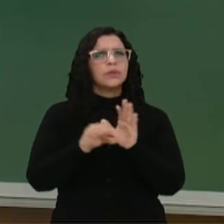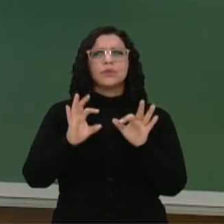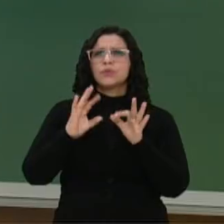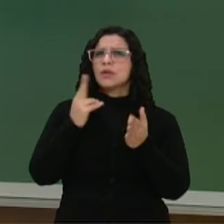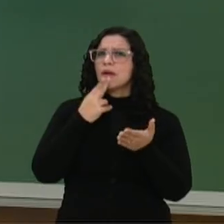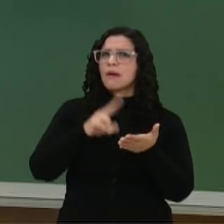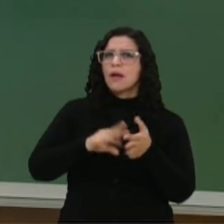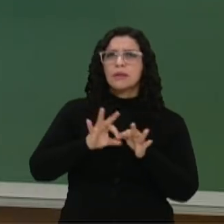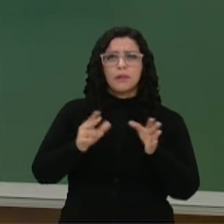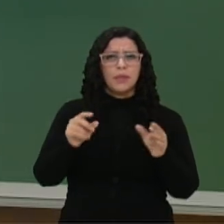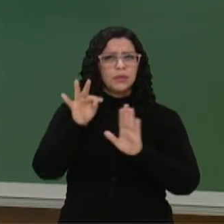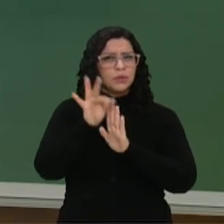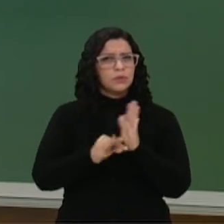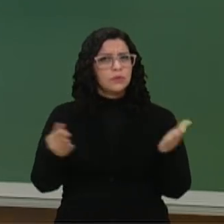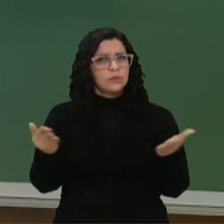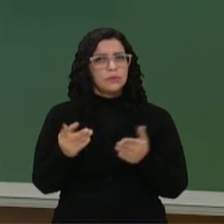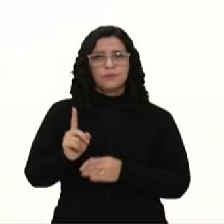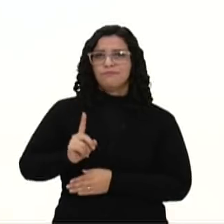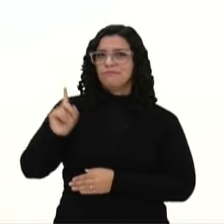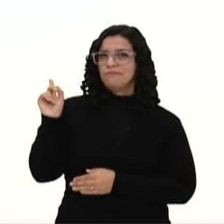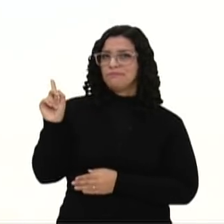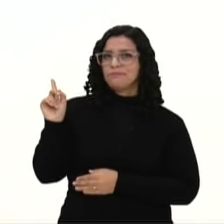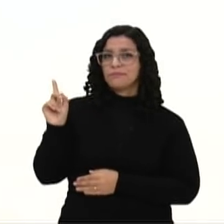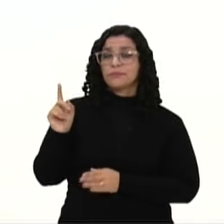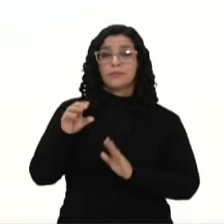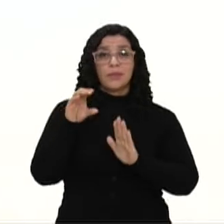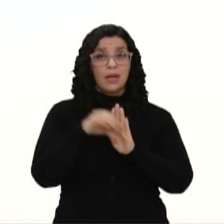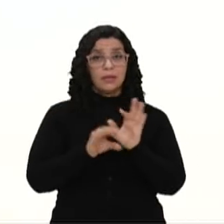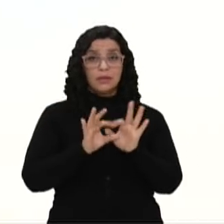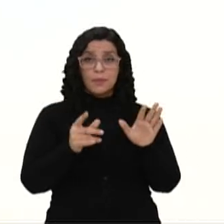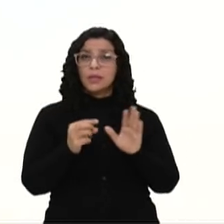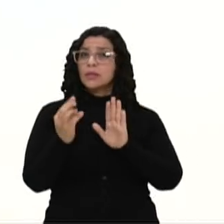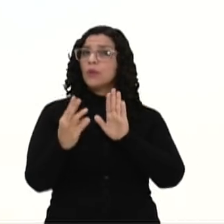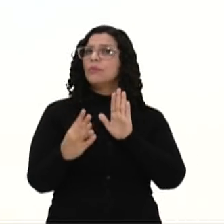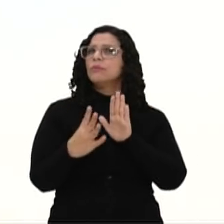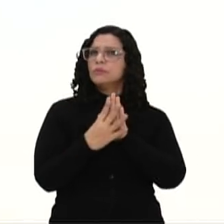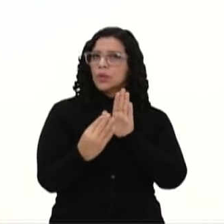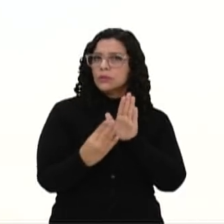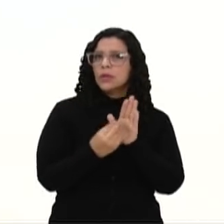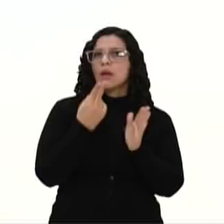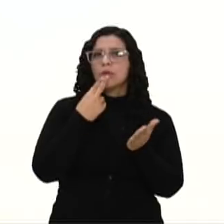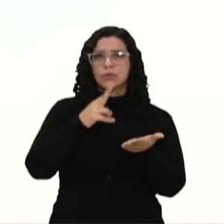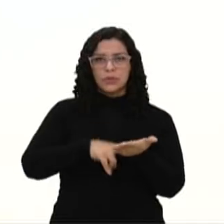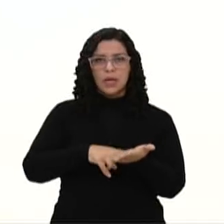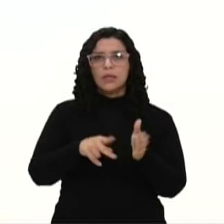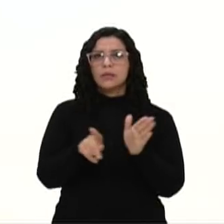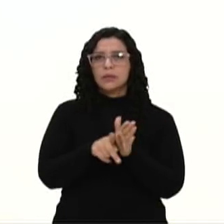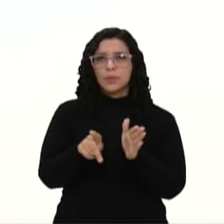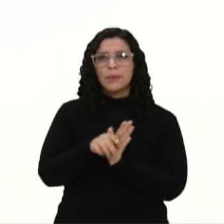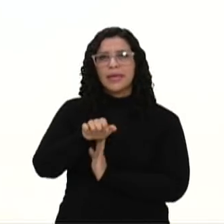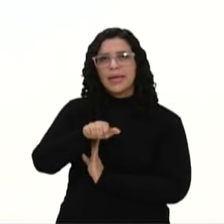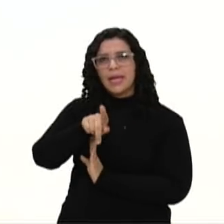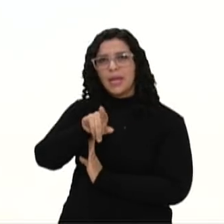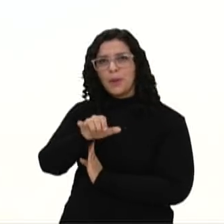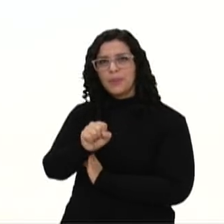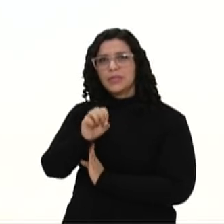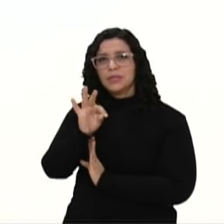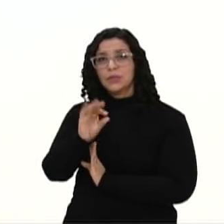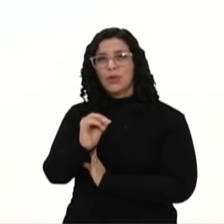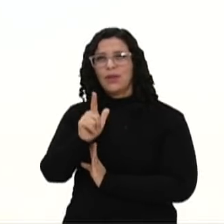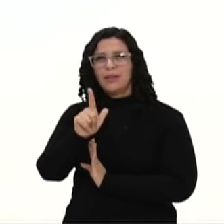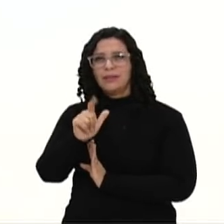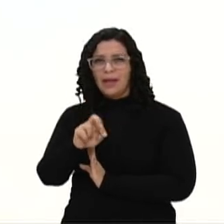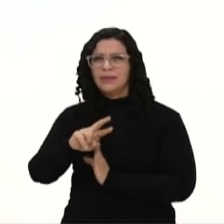que é o nosso texto em questão. A carta aberta é um modelo de carta, texto epistolar, que tem como